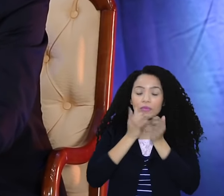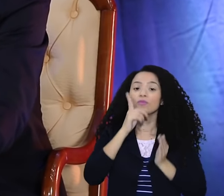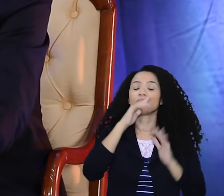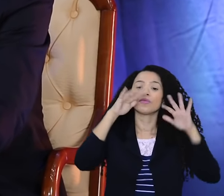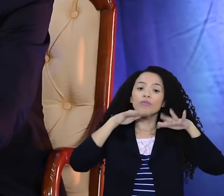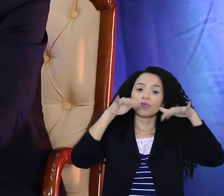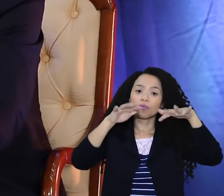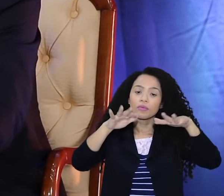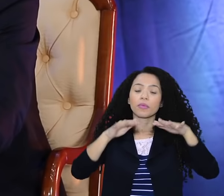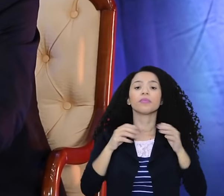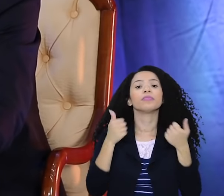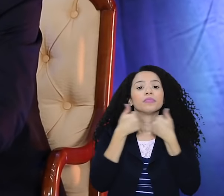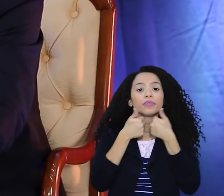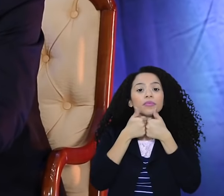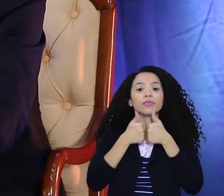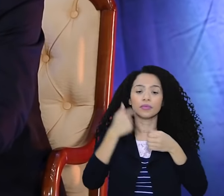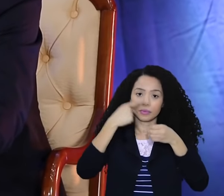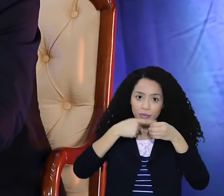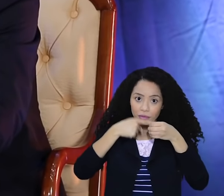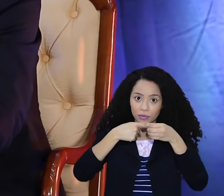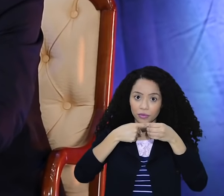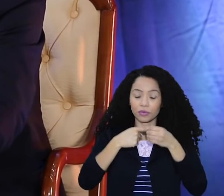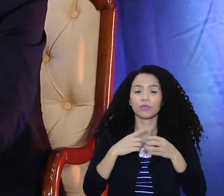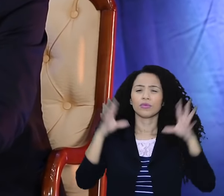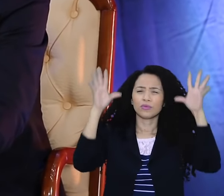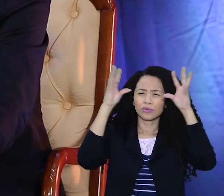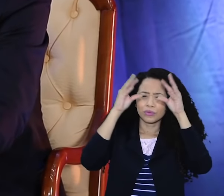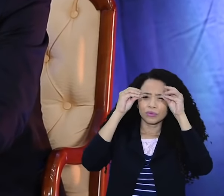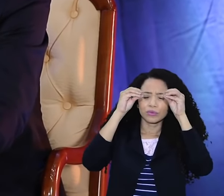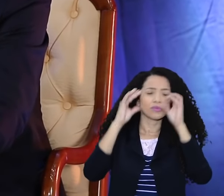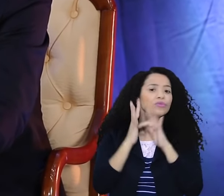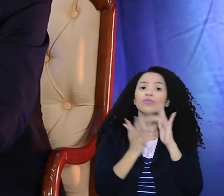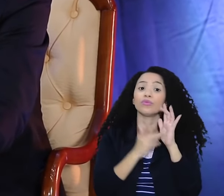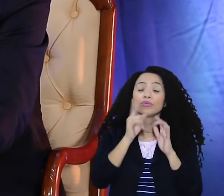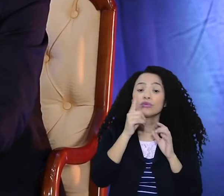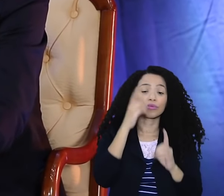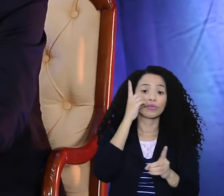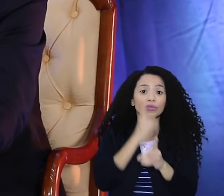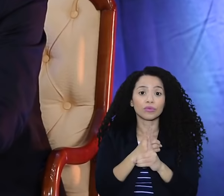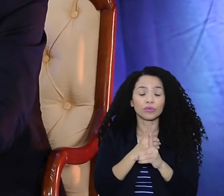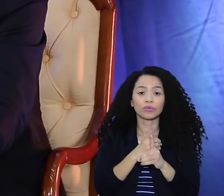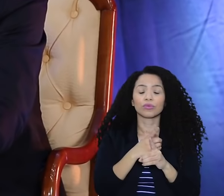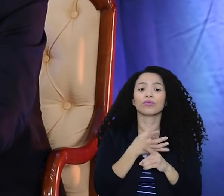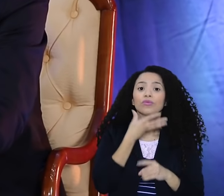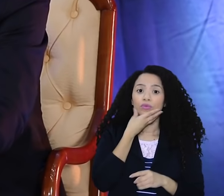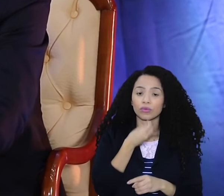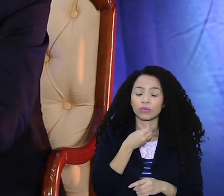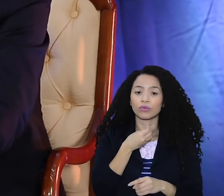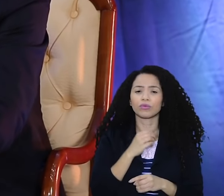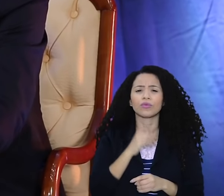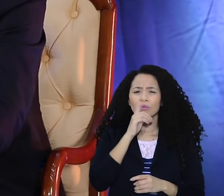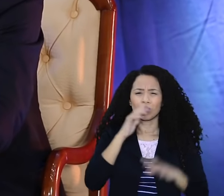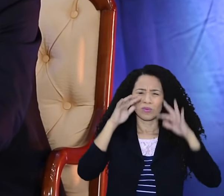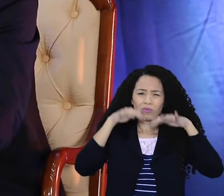lado, rumo a Cafarnaum. Já se fazia escuro, e Jesus ainda não viera ter com eles. E